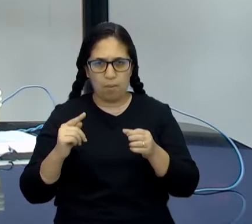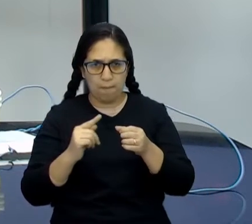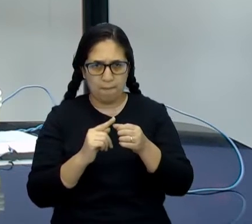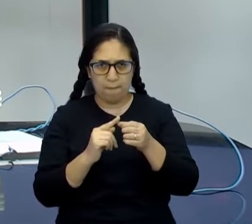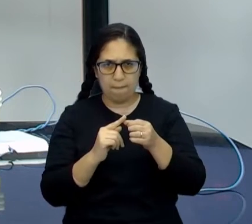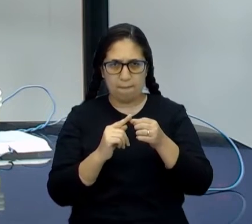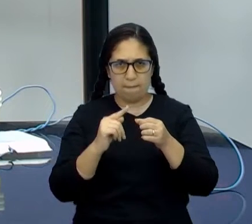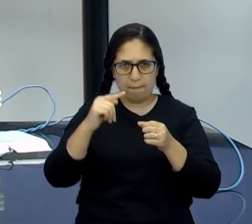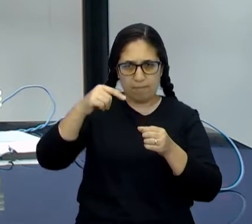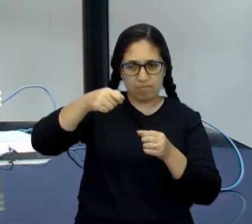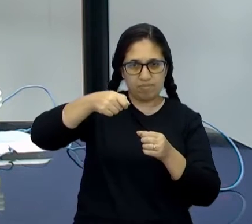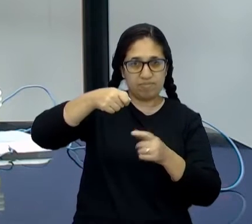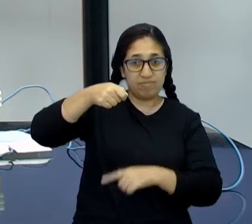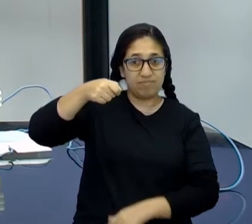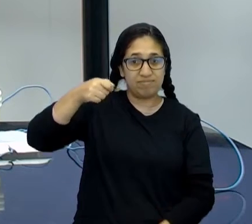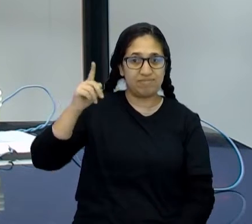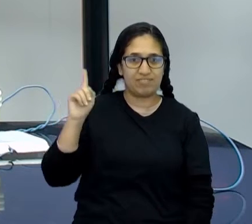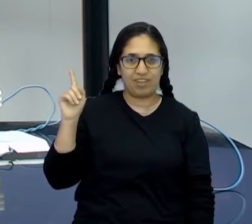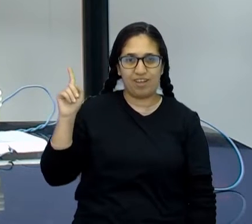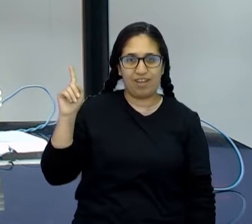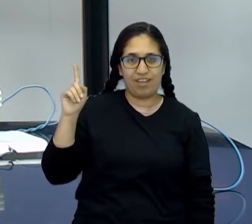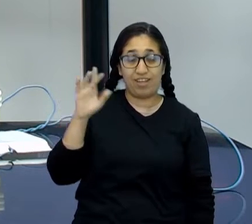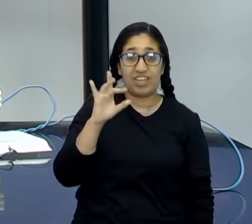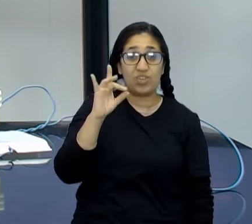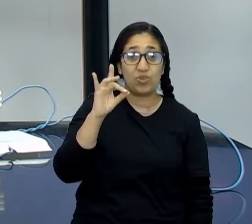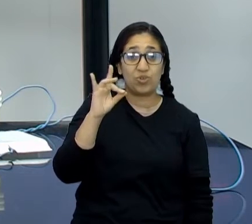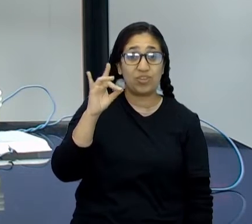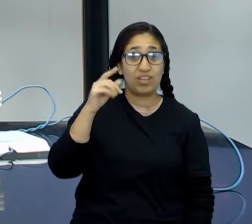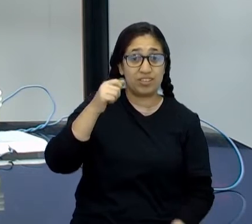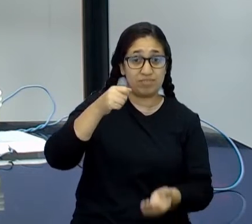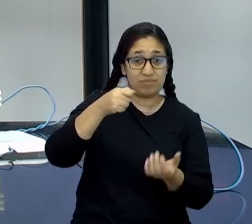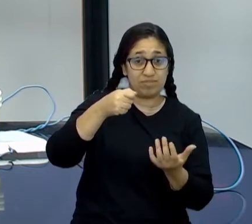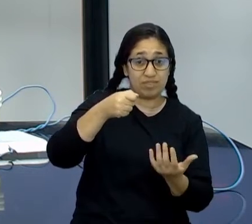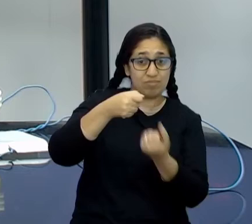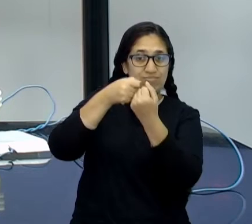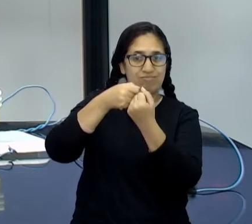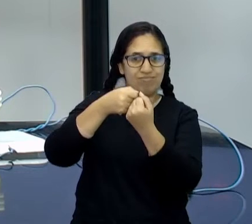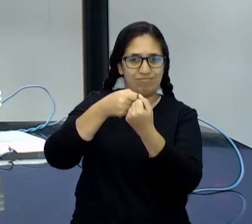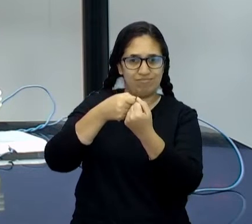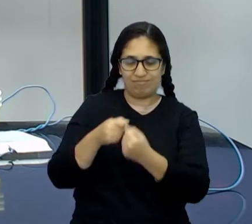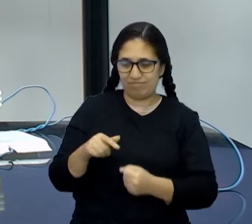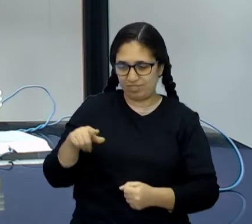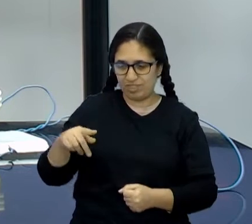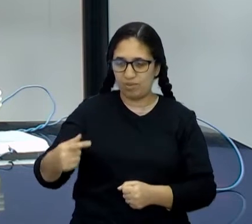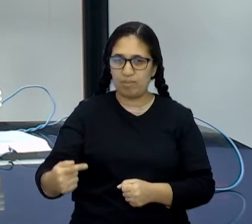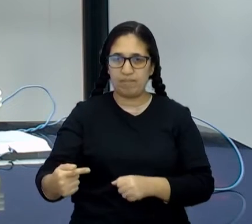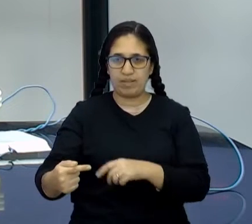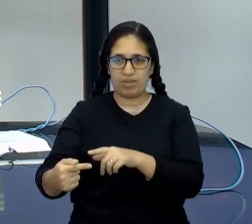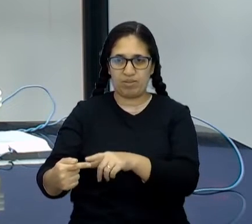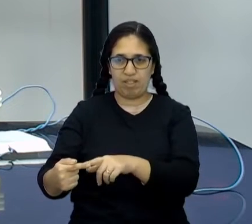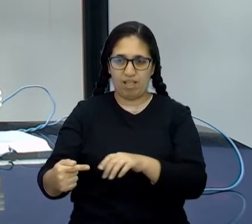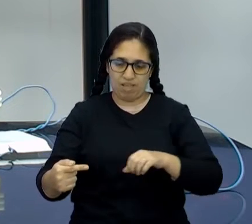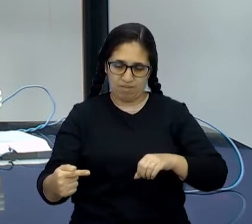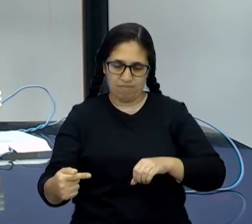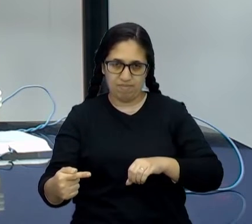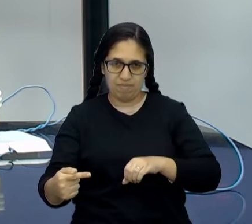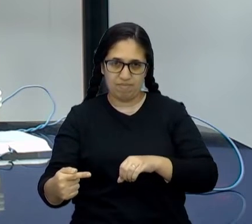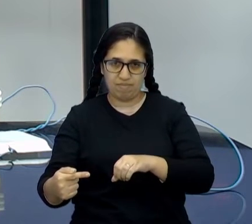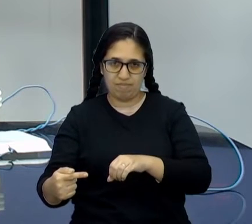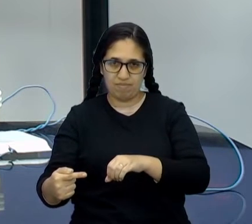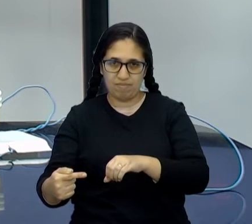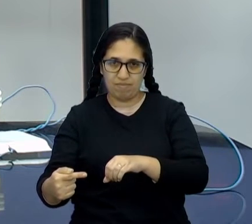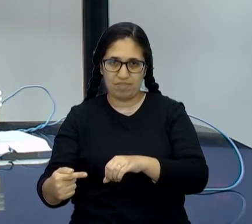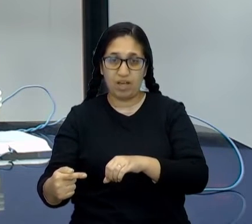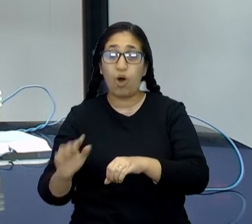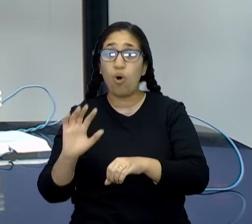aproxima o ímã, né, de um material ferroso, ele atrai. Então, eu coloco esse prego lá, ó, e eu aproximo, veja